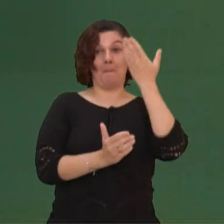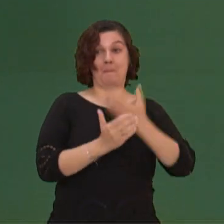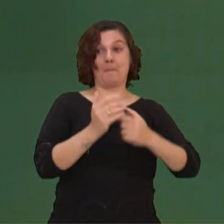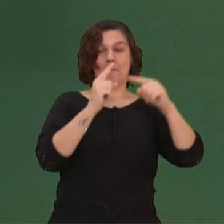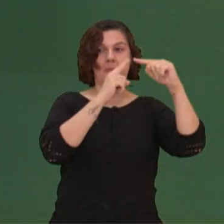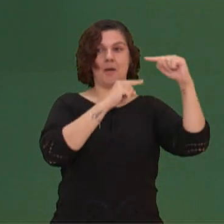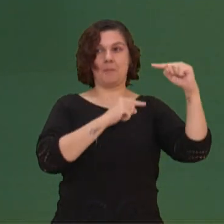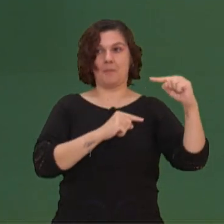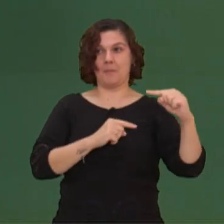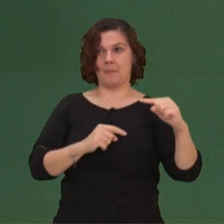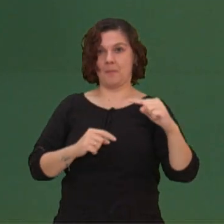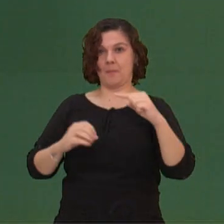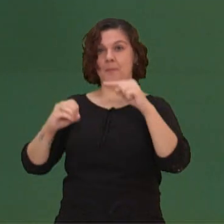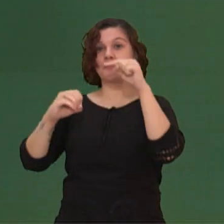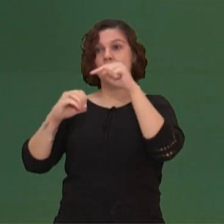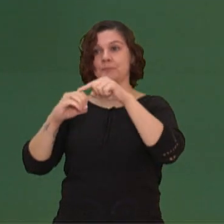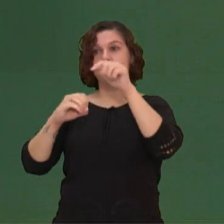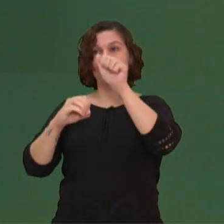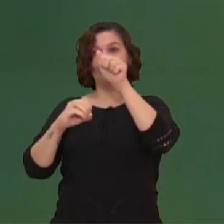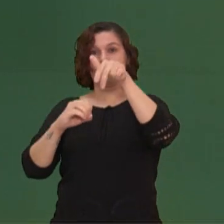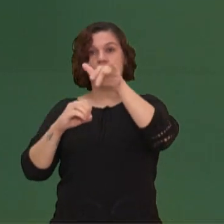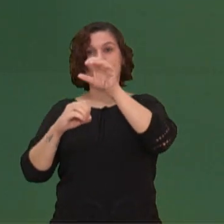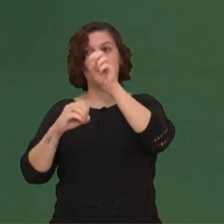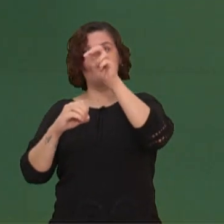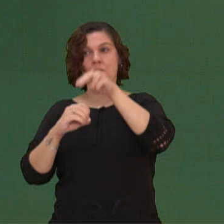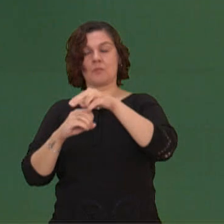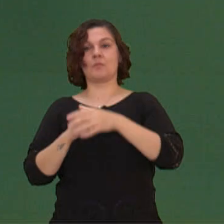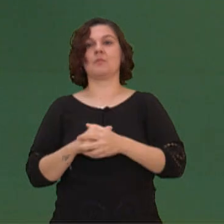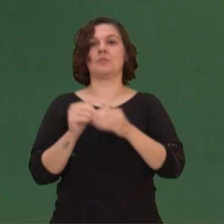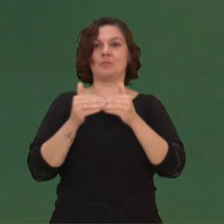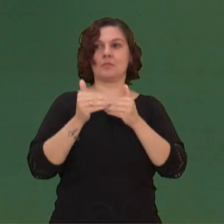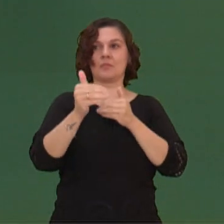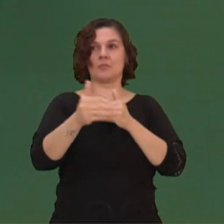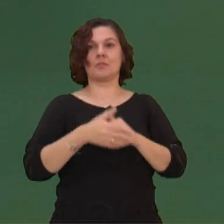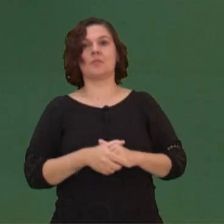mais cargas negativas, vira ânion. Seguindo.